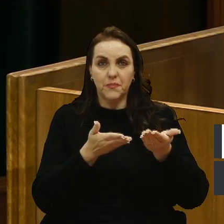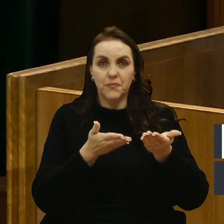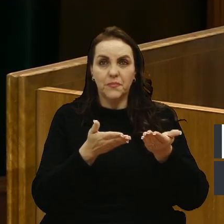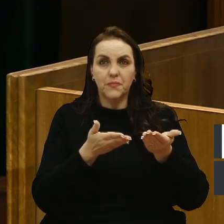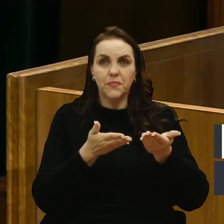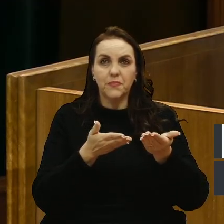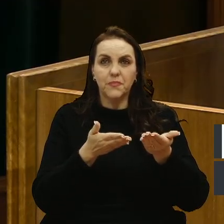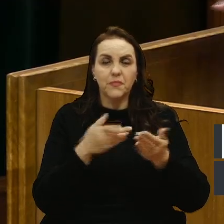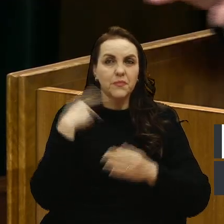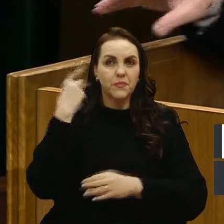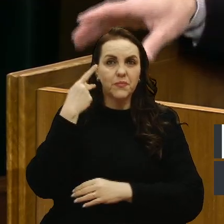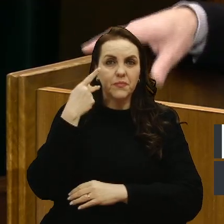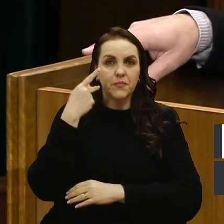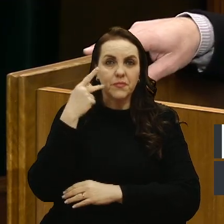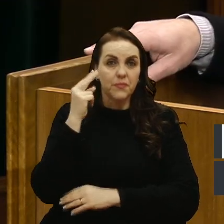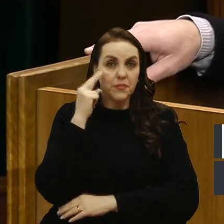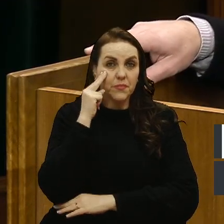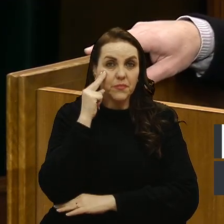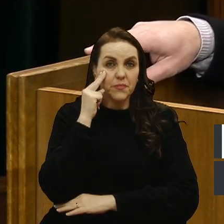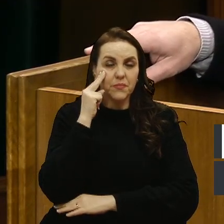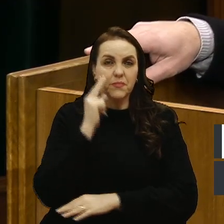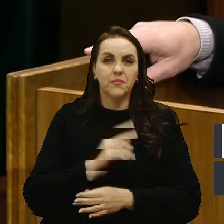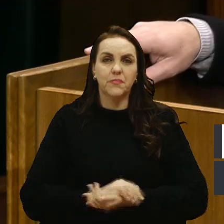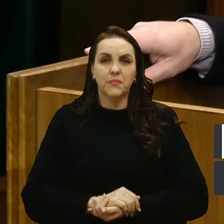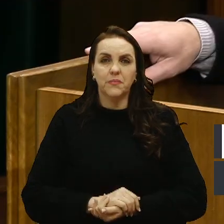para o vereador Sandro Fantinel.